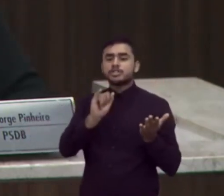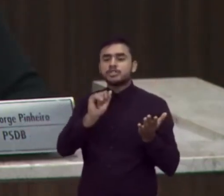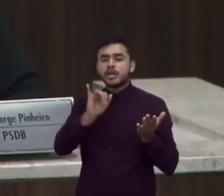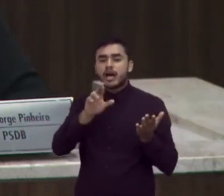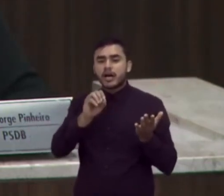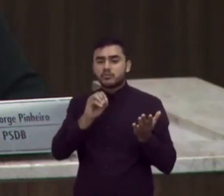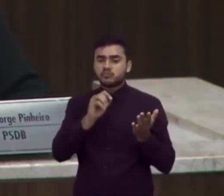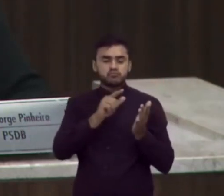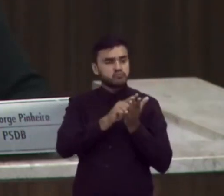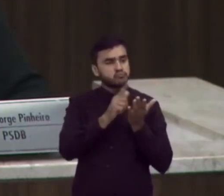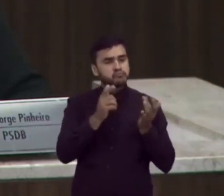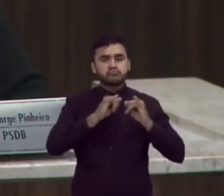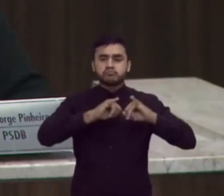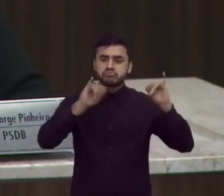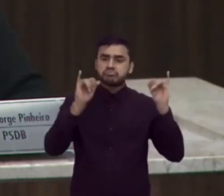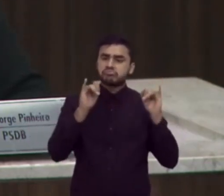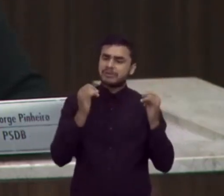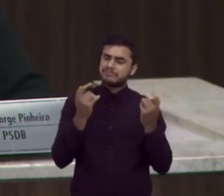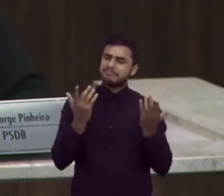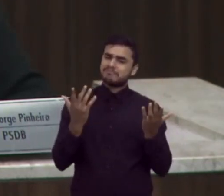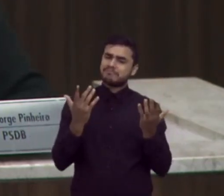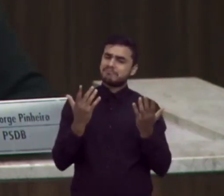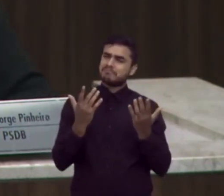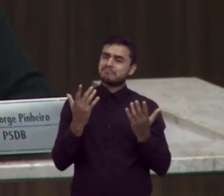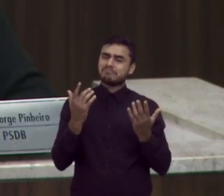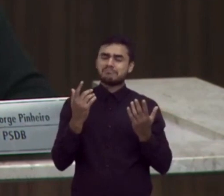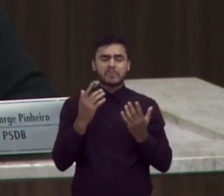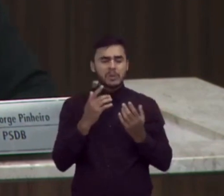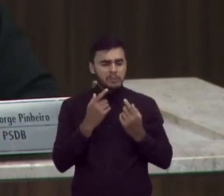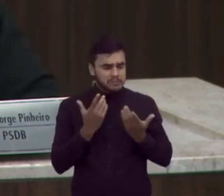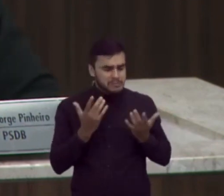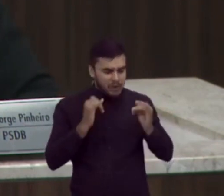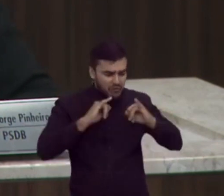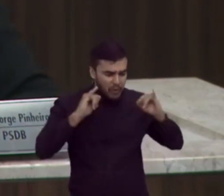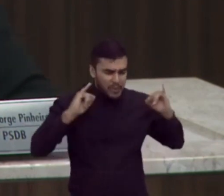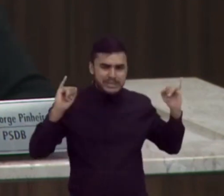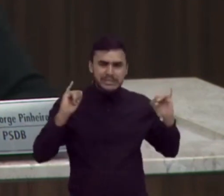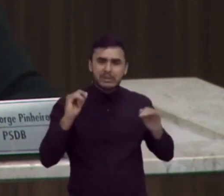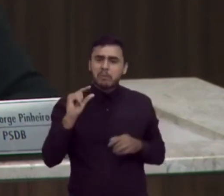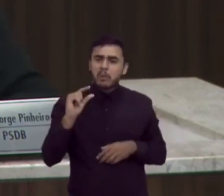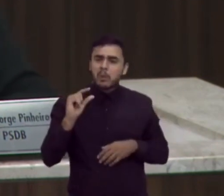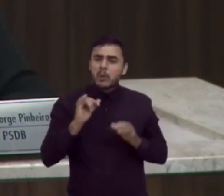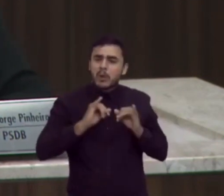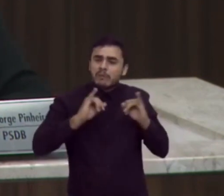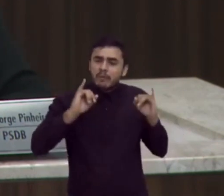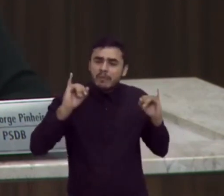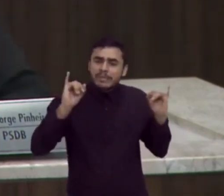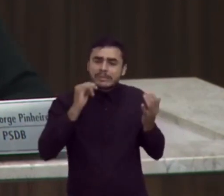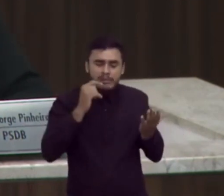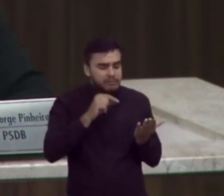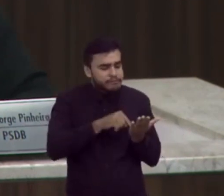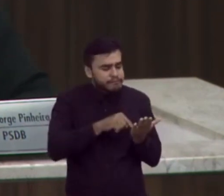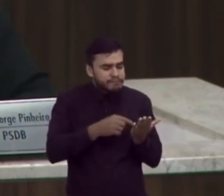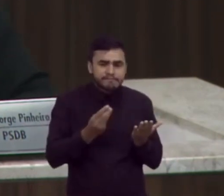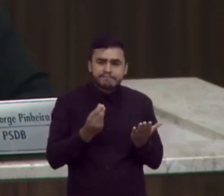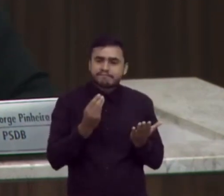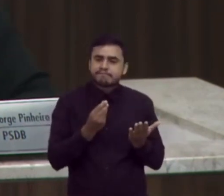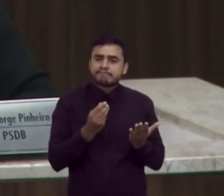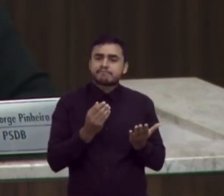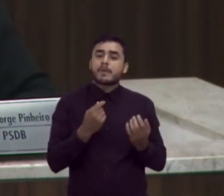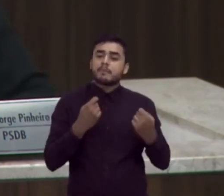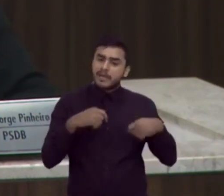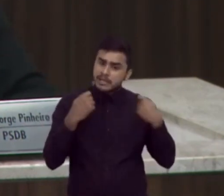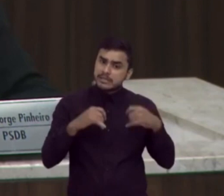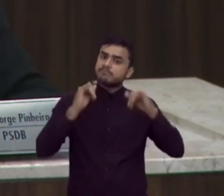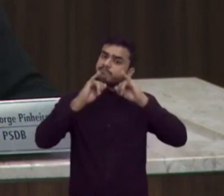também aqueles que são do PT, partidários do PT, para explicar esse pacote. Né? Em outras